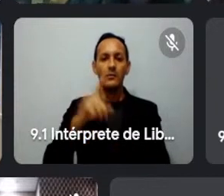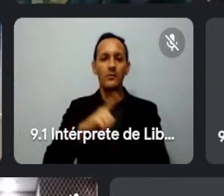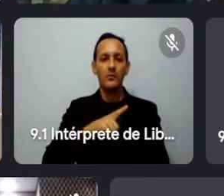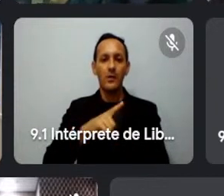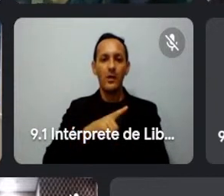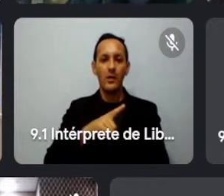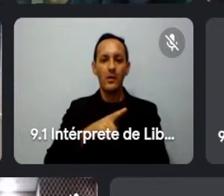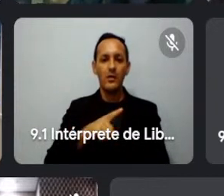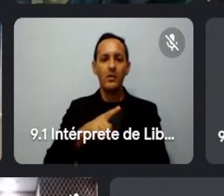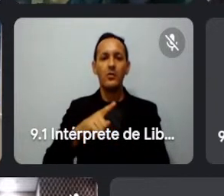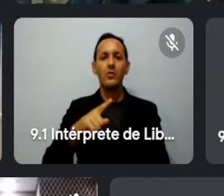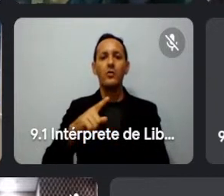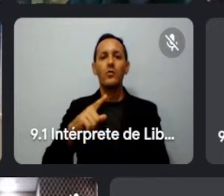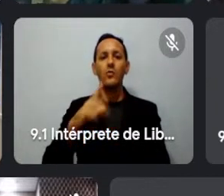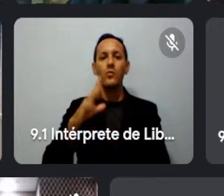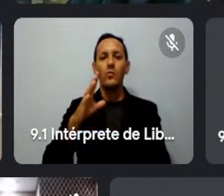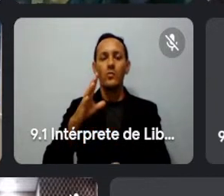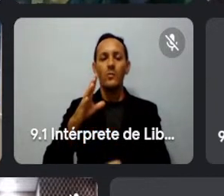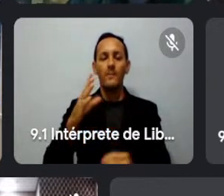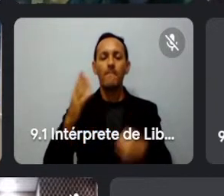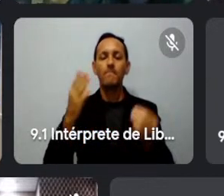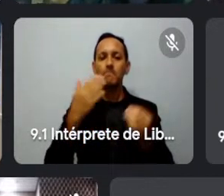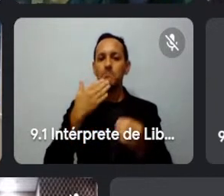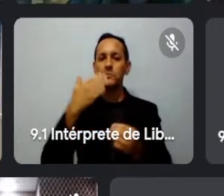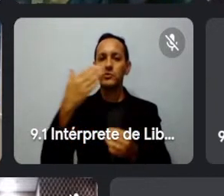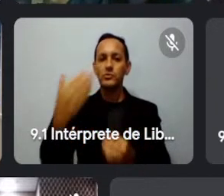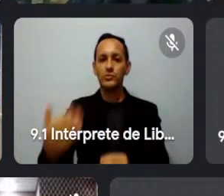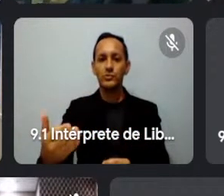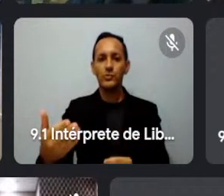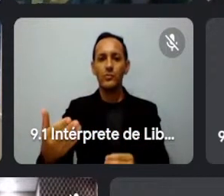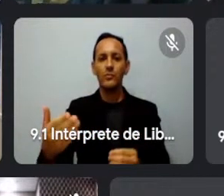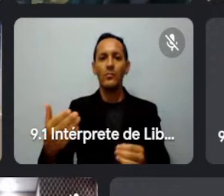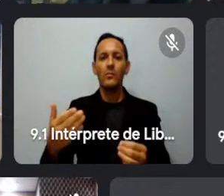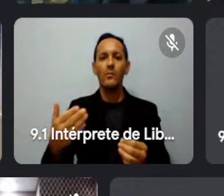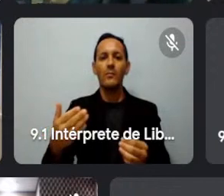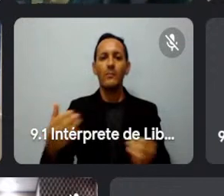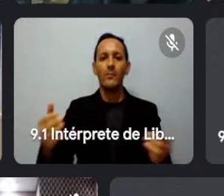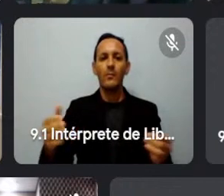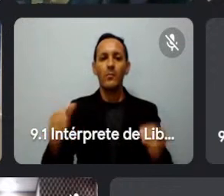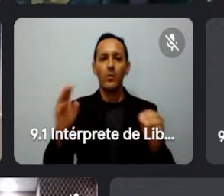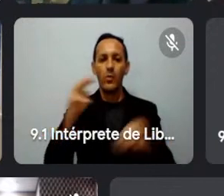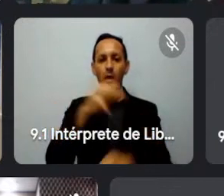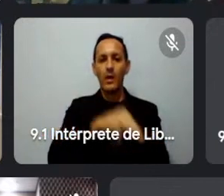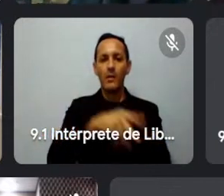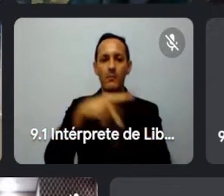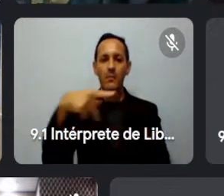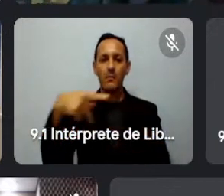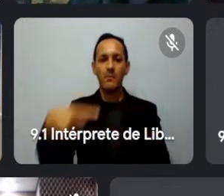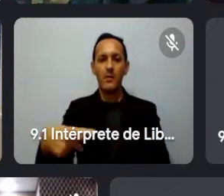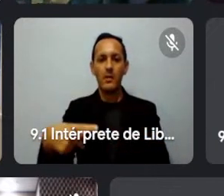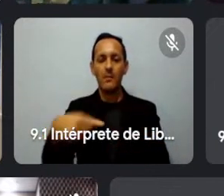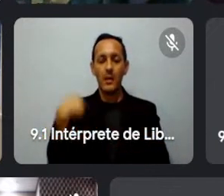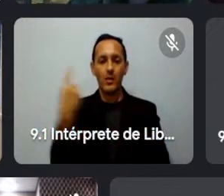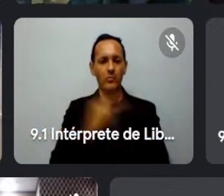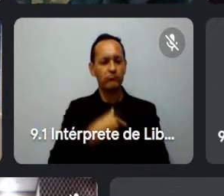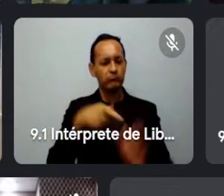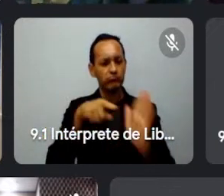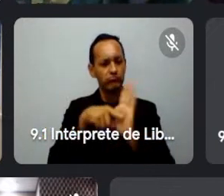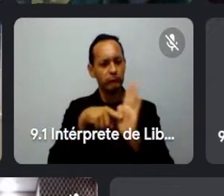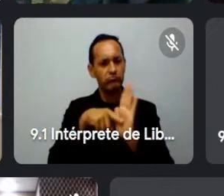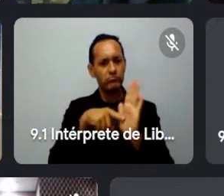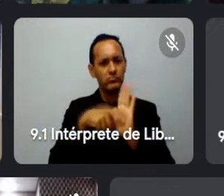douto magistrado de primeiro grau encaminhando essas peças para o ministério público para apurar